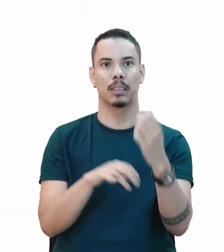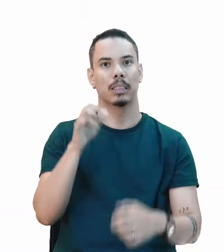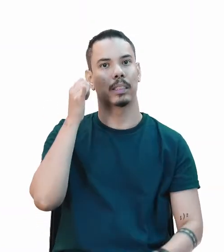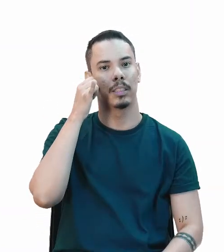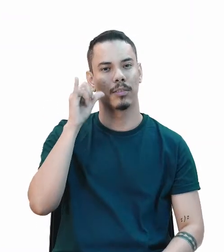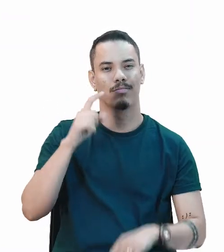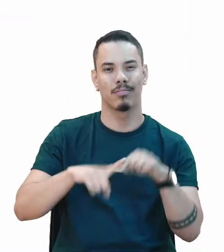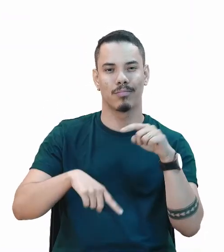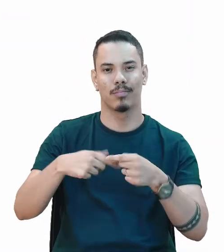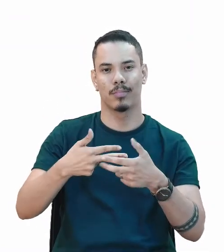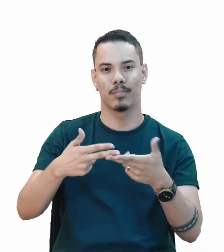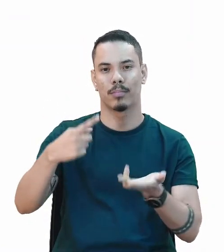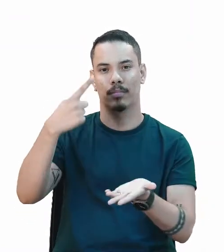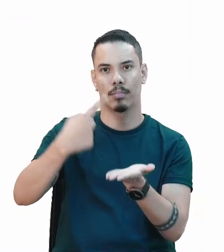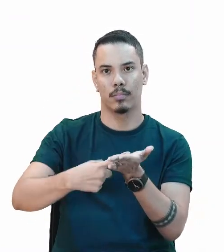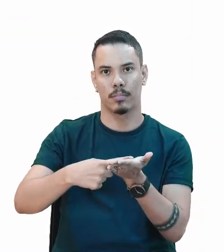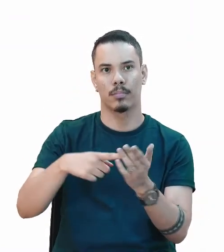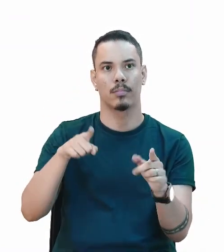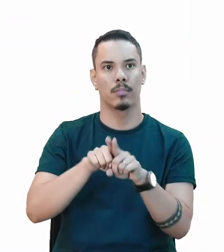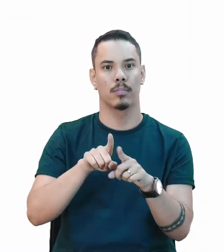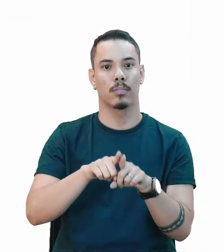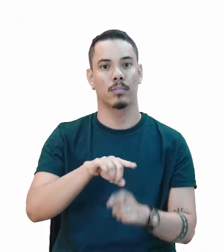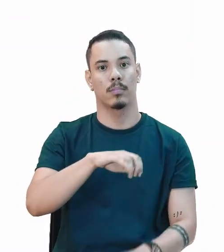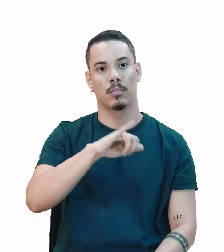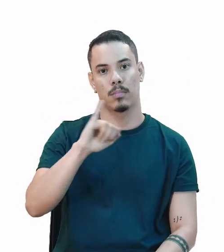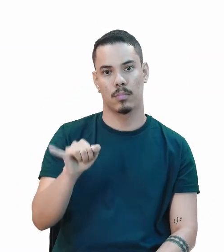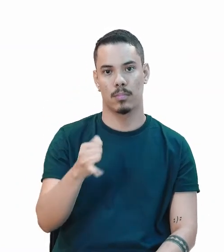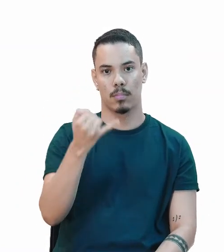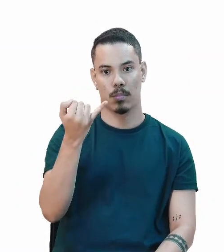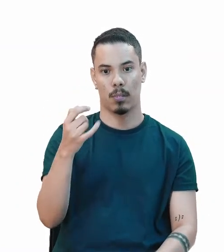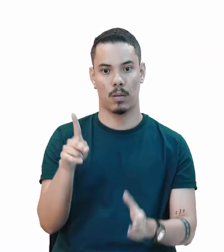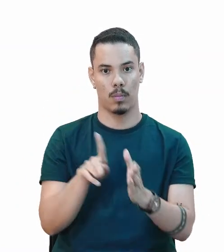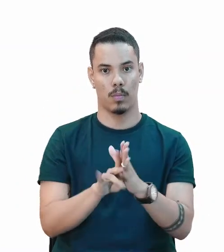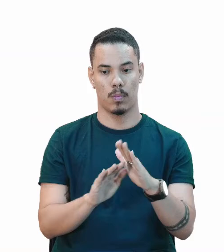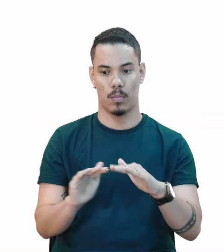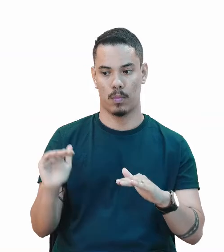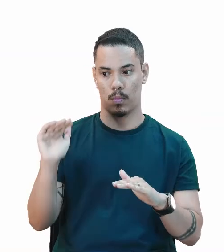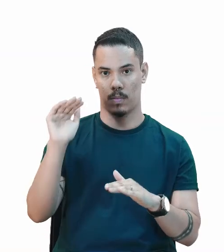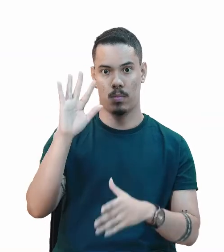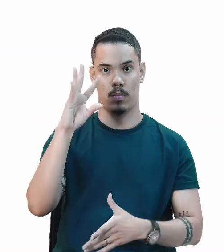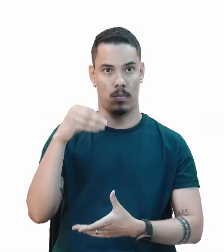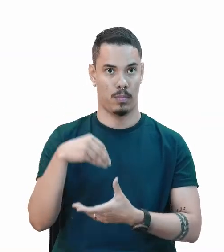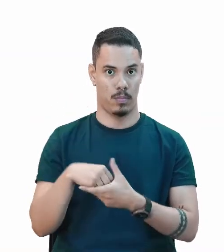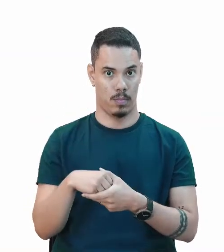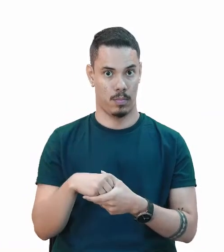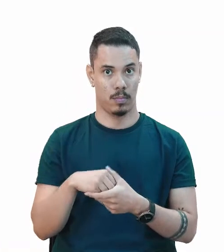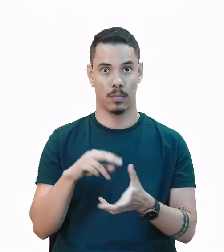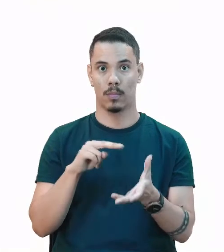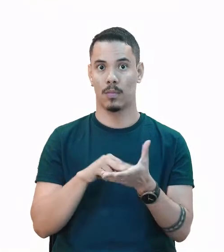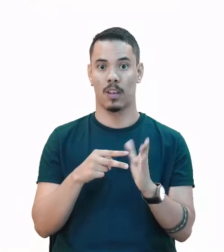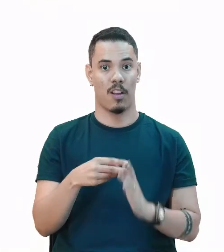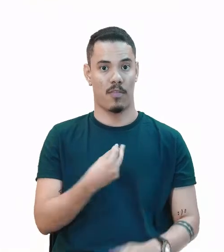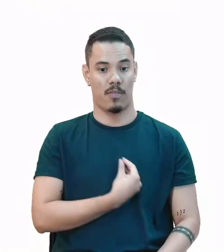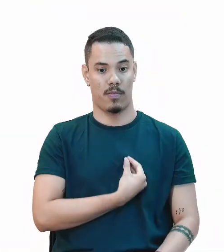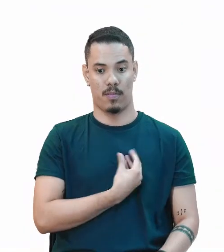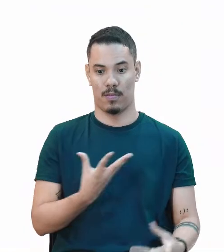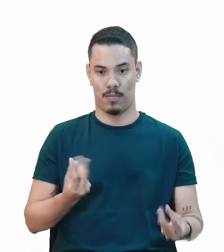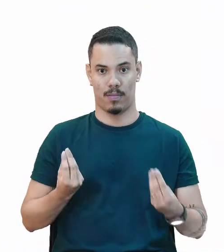materialismo convencional e abraçar a autossuficiência, aquilo que a vida